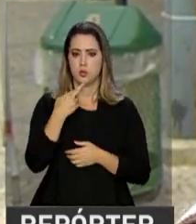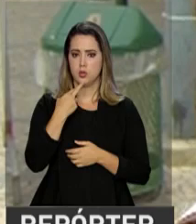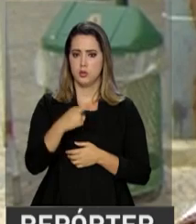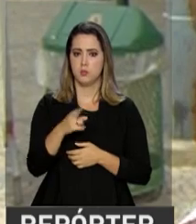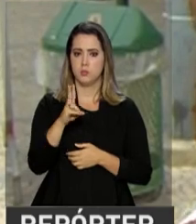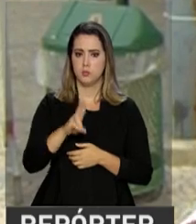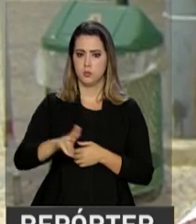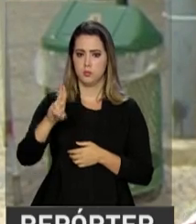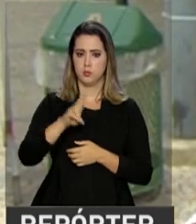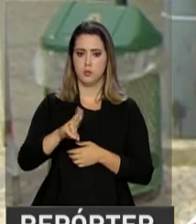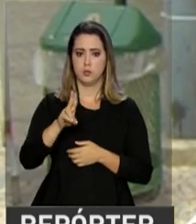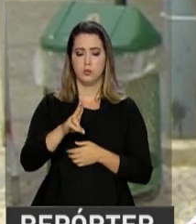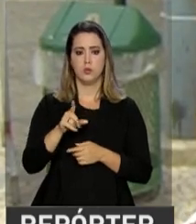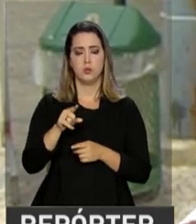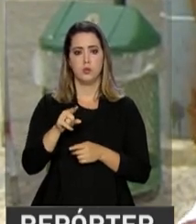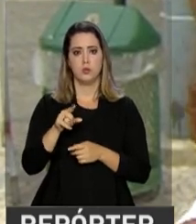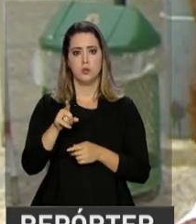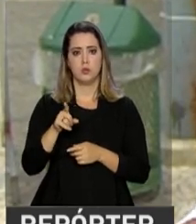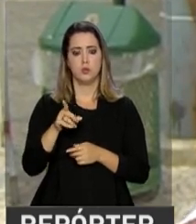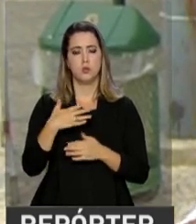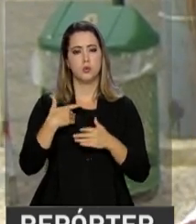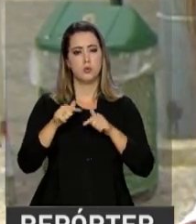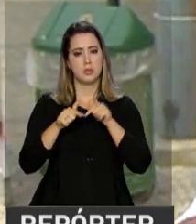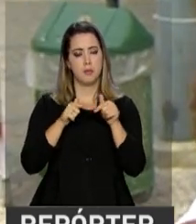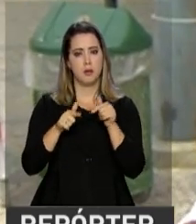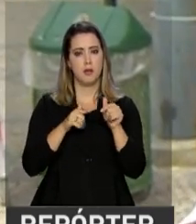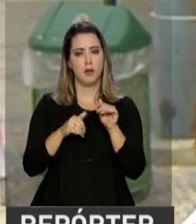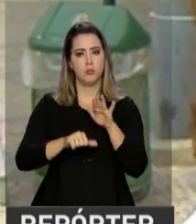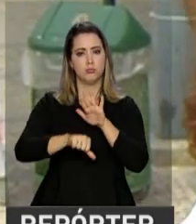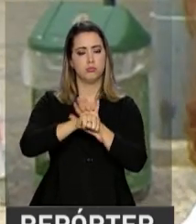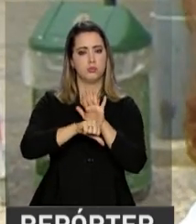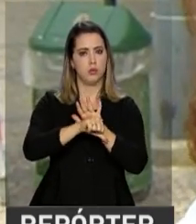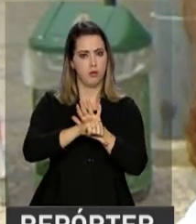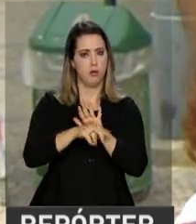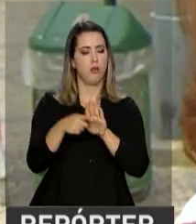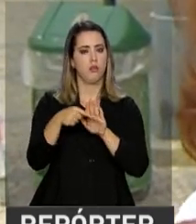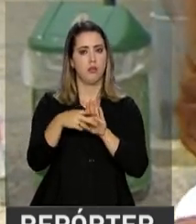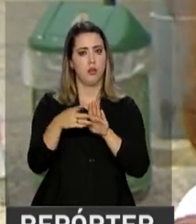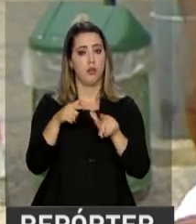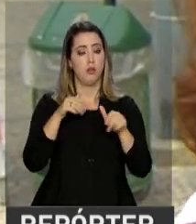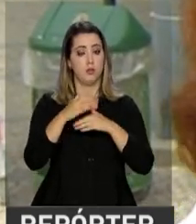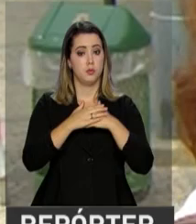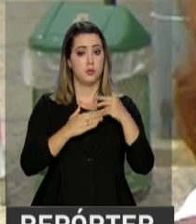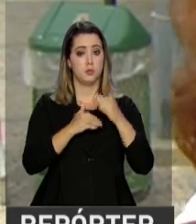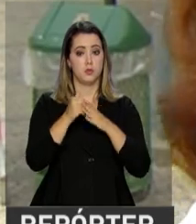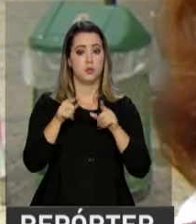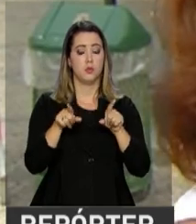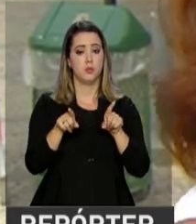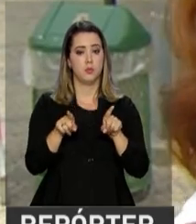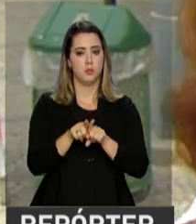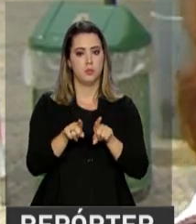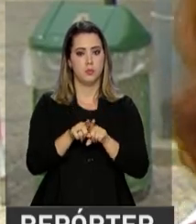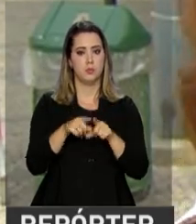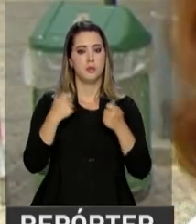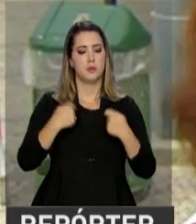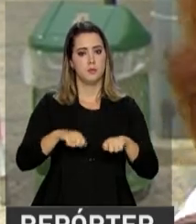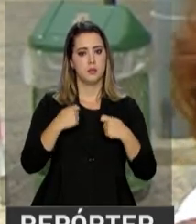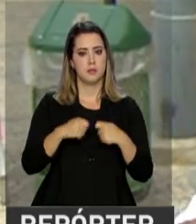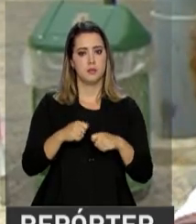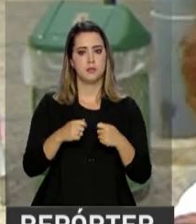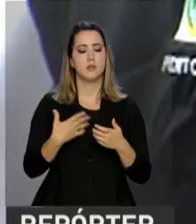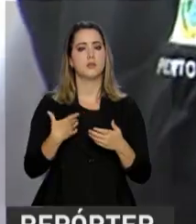uso, no exercício ilegal da profissão e na lei de contravenção penal, porque ele está exercendo uma profissão que ele não